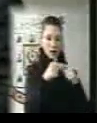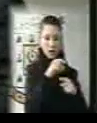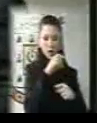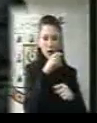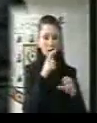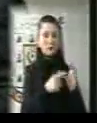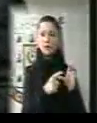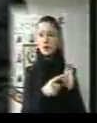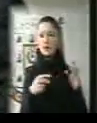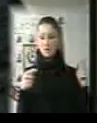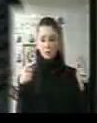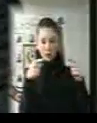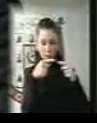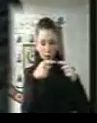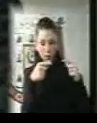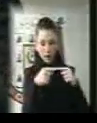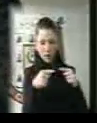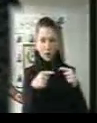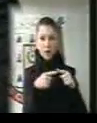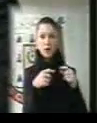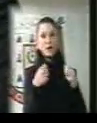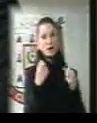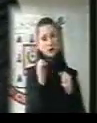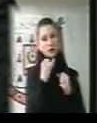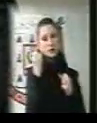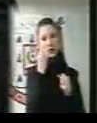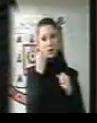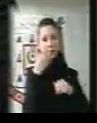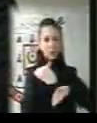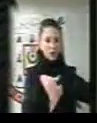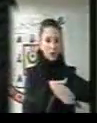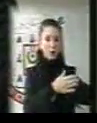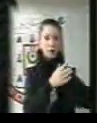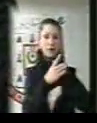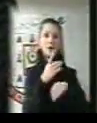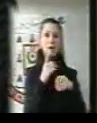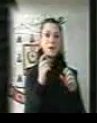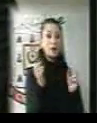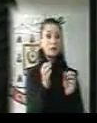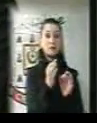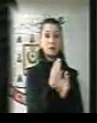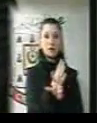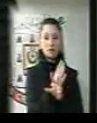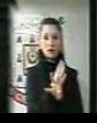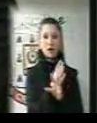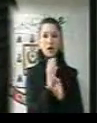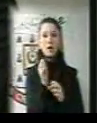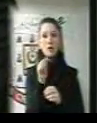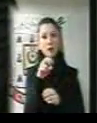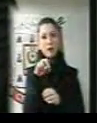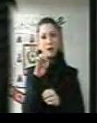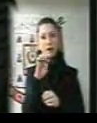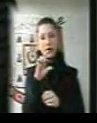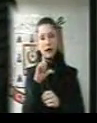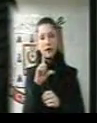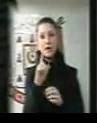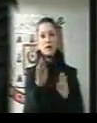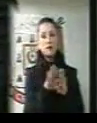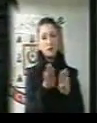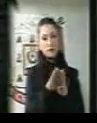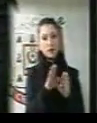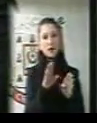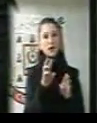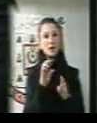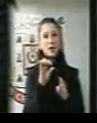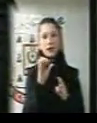a importância também que tem a Jorge Lacerda, juntamente com a conclusão do anel de contorno viário e também a Via Rápida.